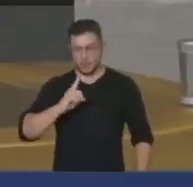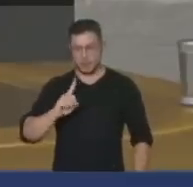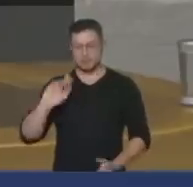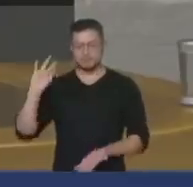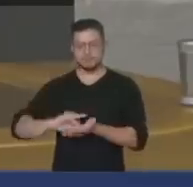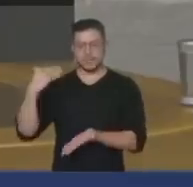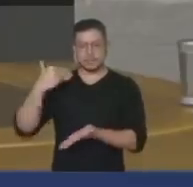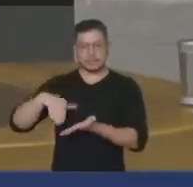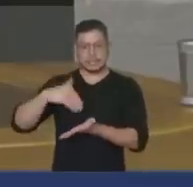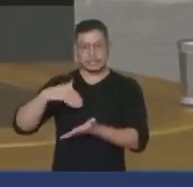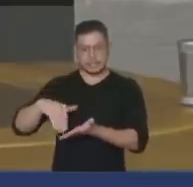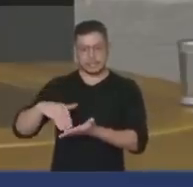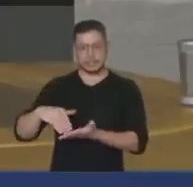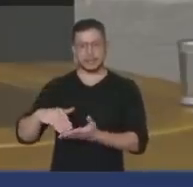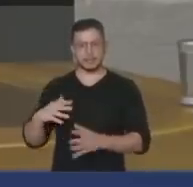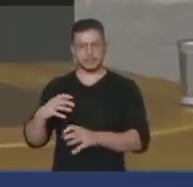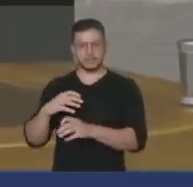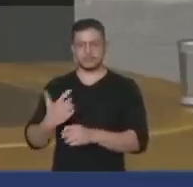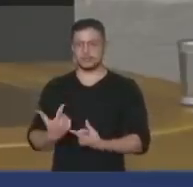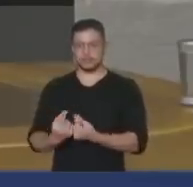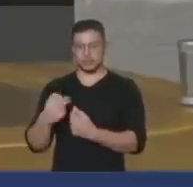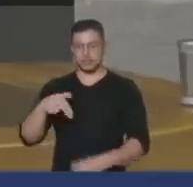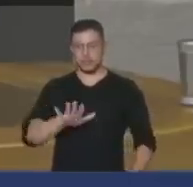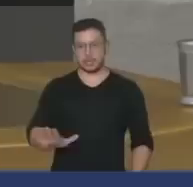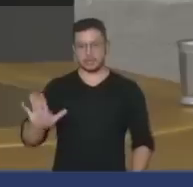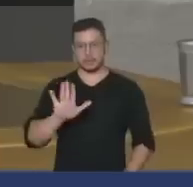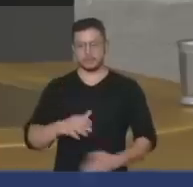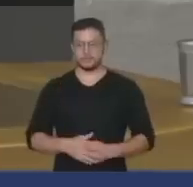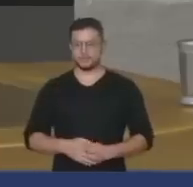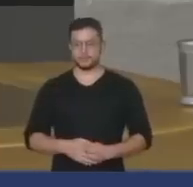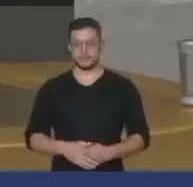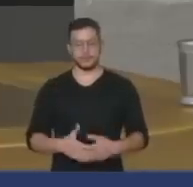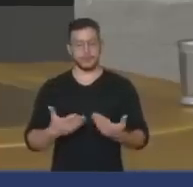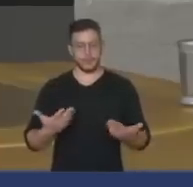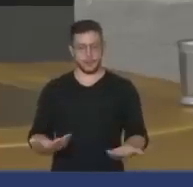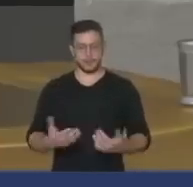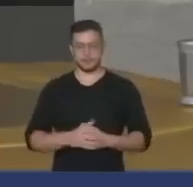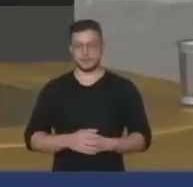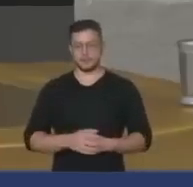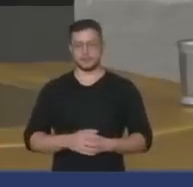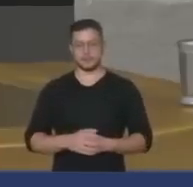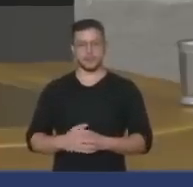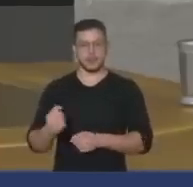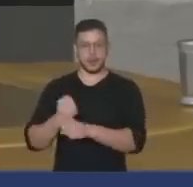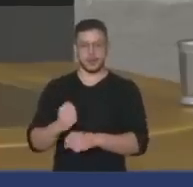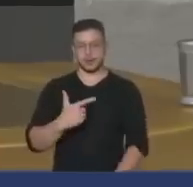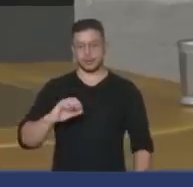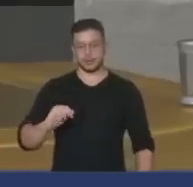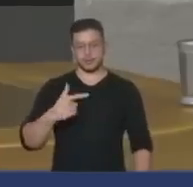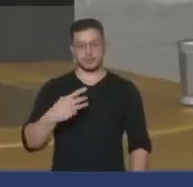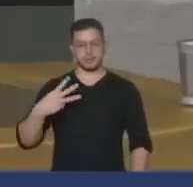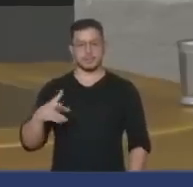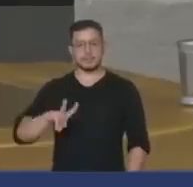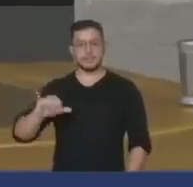do Secretaria do Tesouro Nacional, governo presidente Bolsonaro. O que está previsto, senhoras e senhores deputados, para